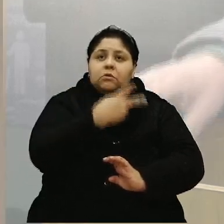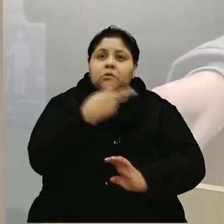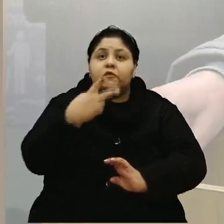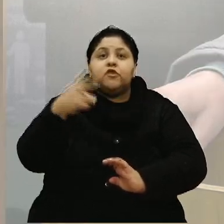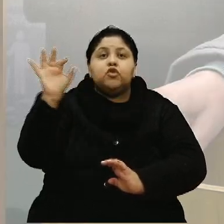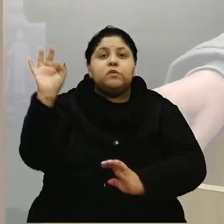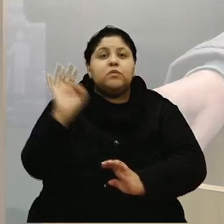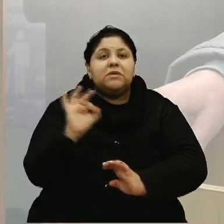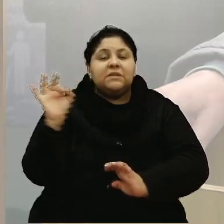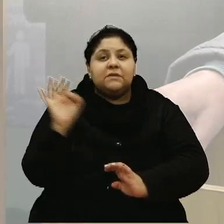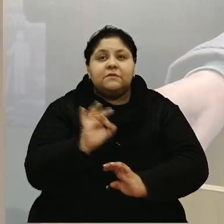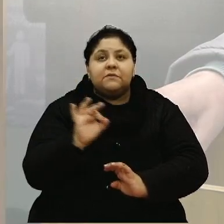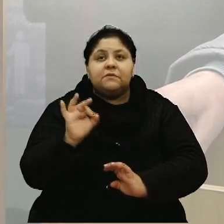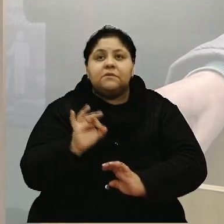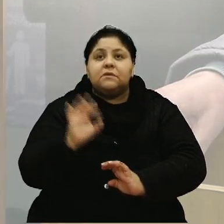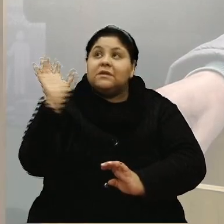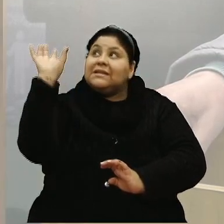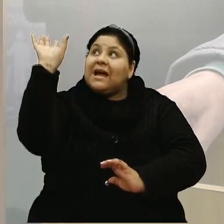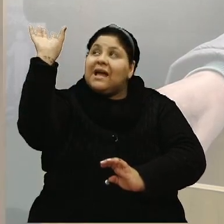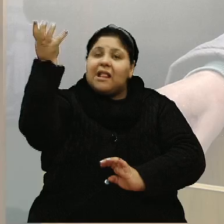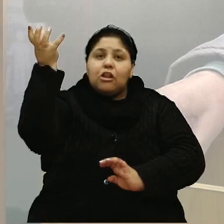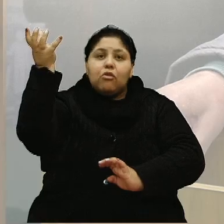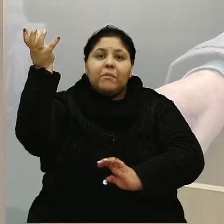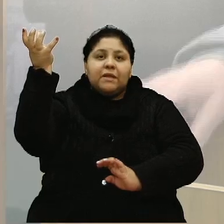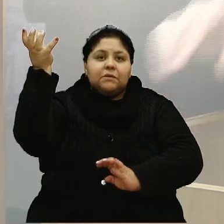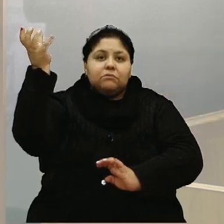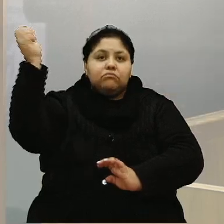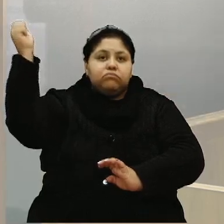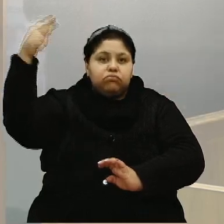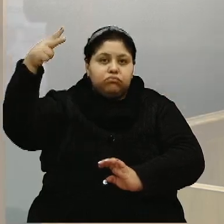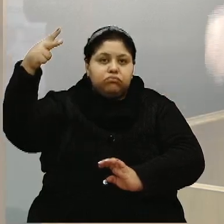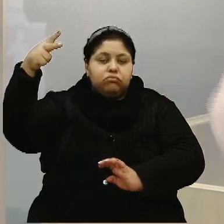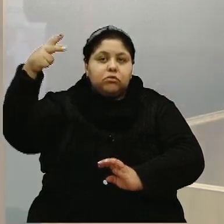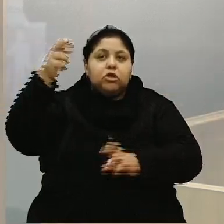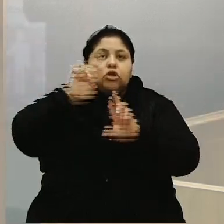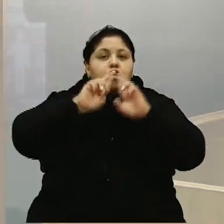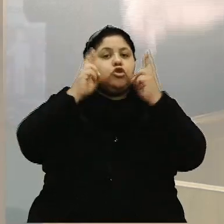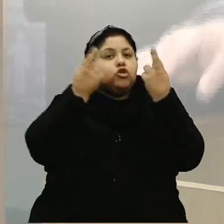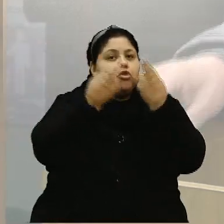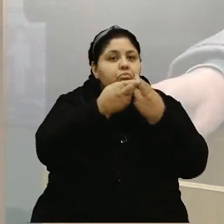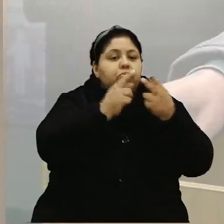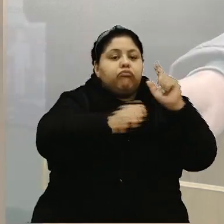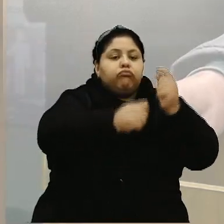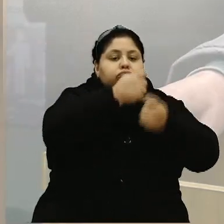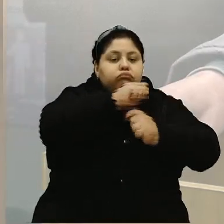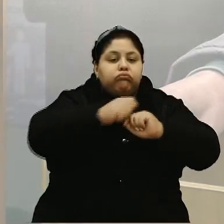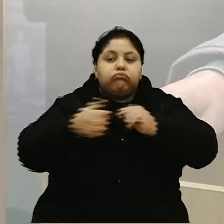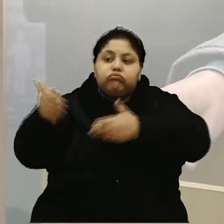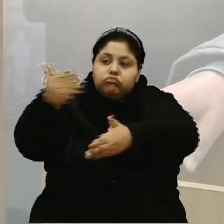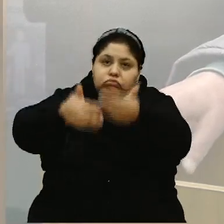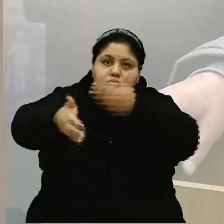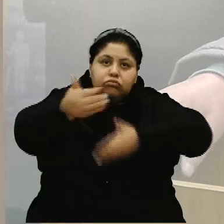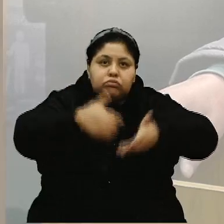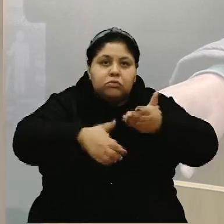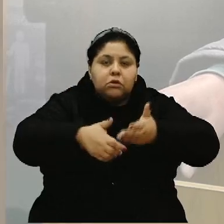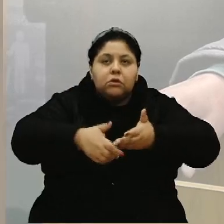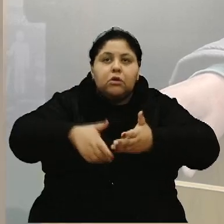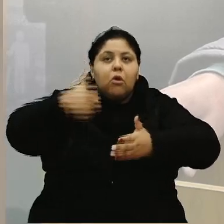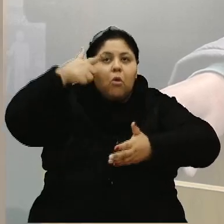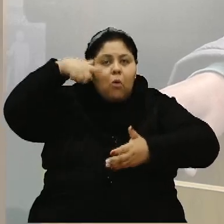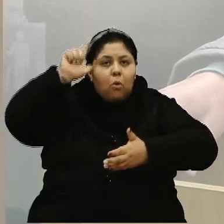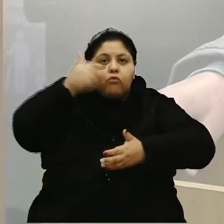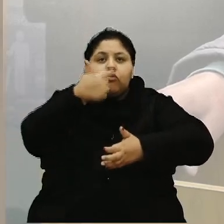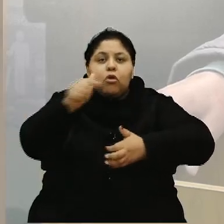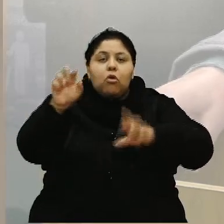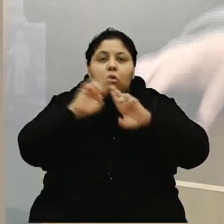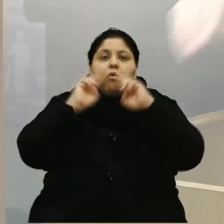22% da iluminação pública. Daí nós reunimos poucos dias com a empresa, nos receberam. E ontem outra reunião. Bom, agora